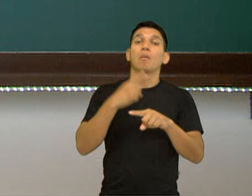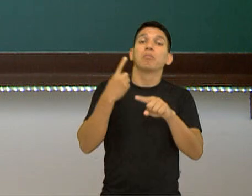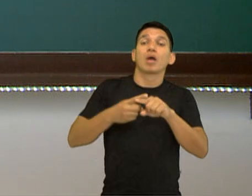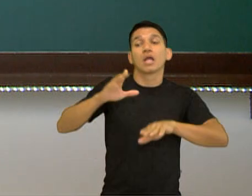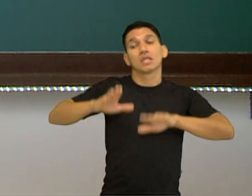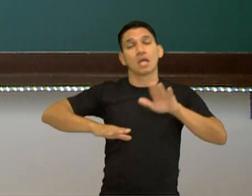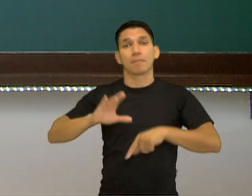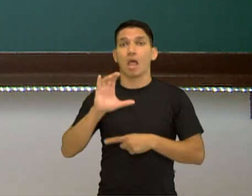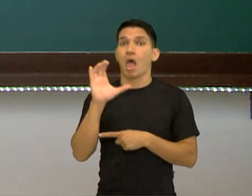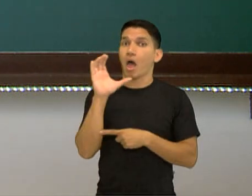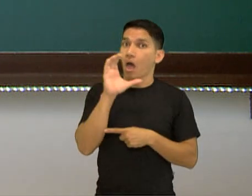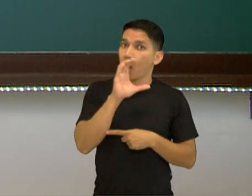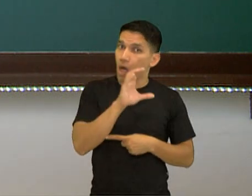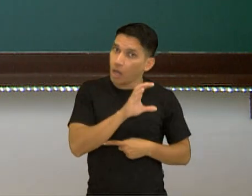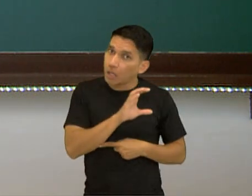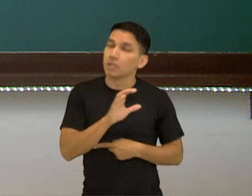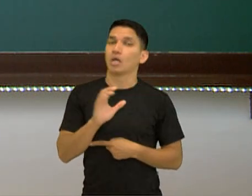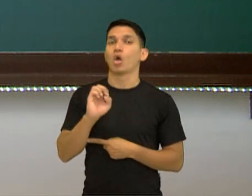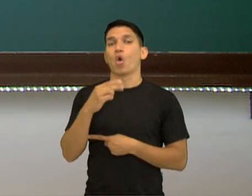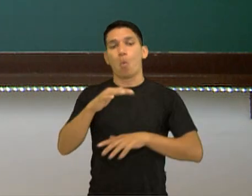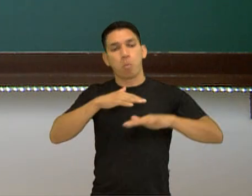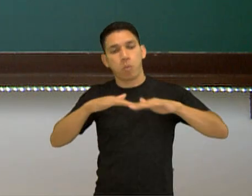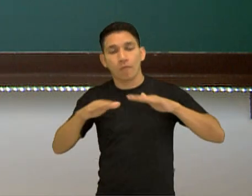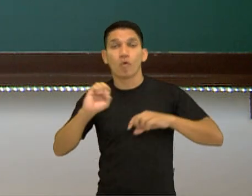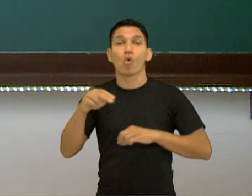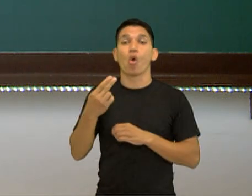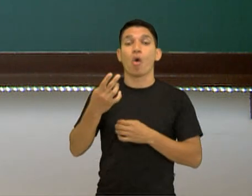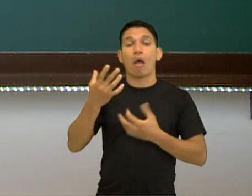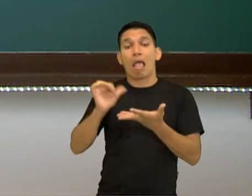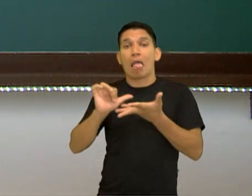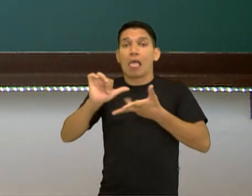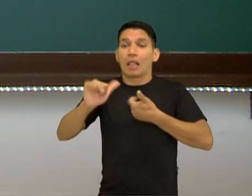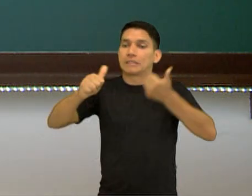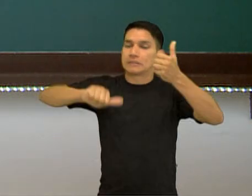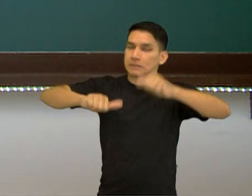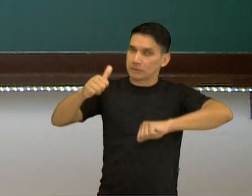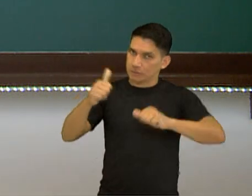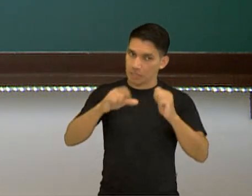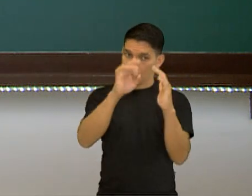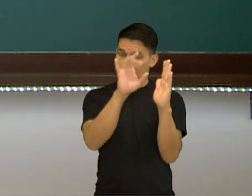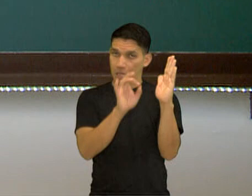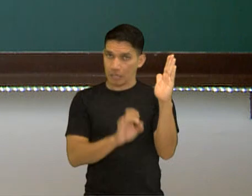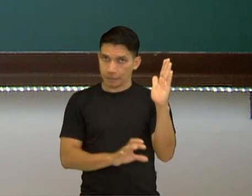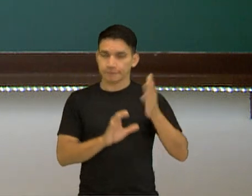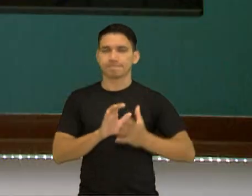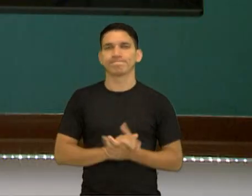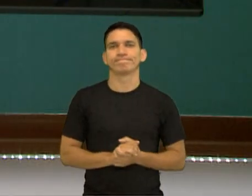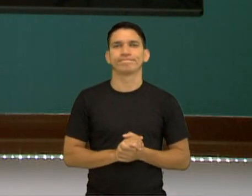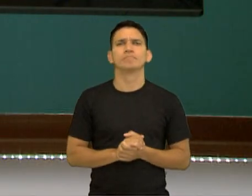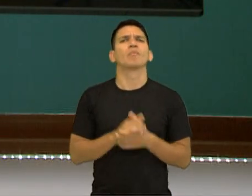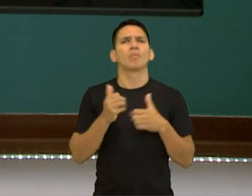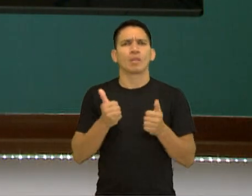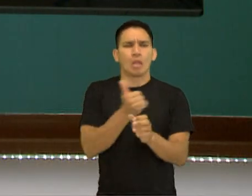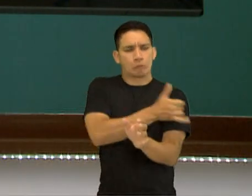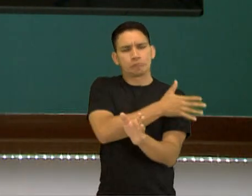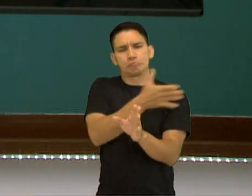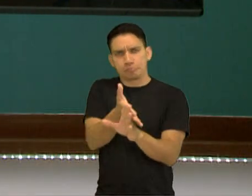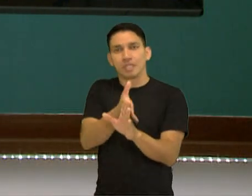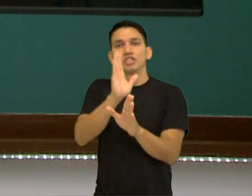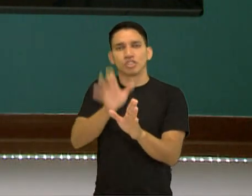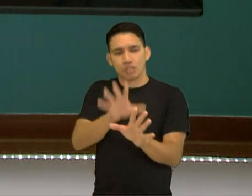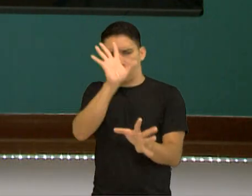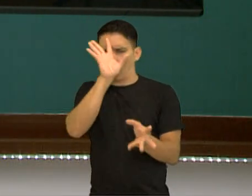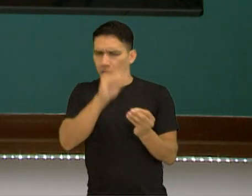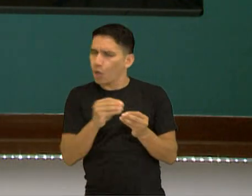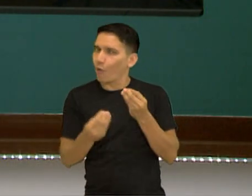temperatura, movimento ou composição química de cada uma dessas camadas. Agora que a gente já tem uma noção da